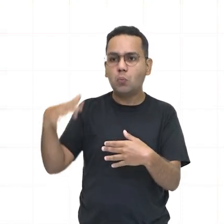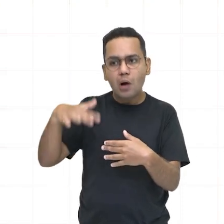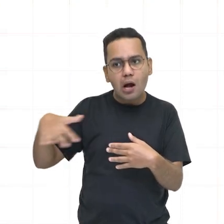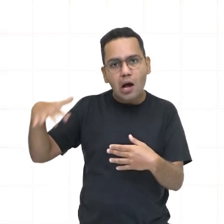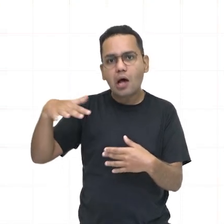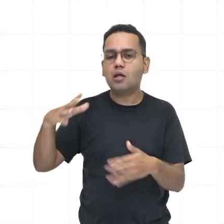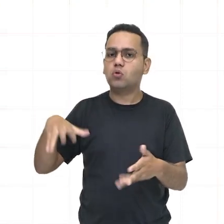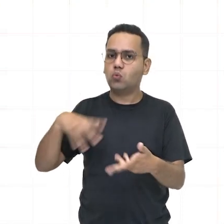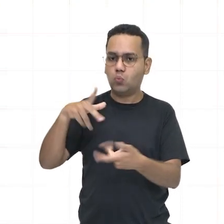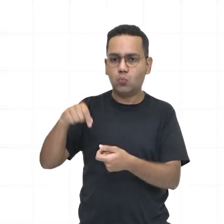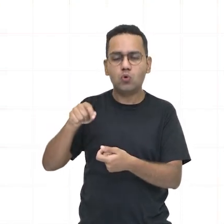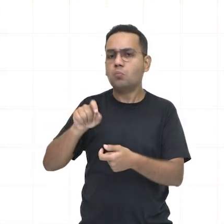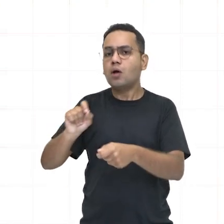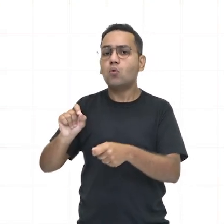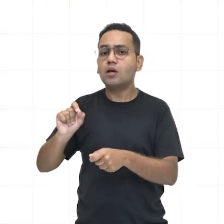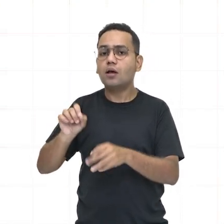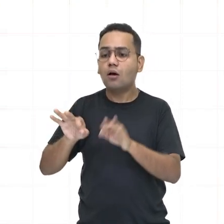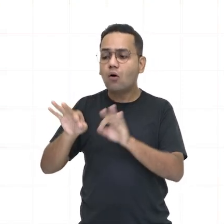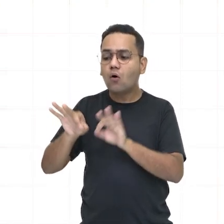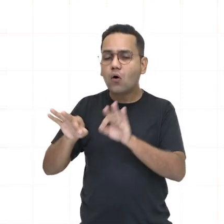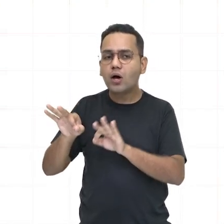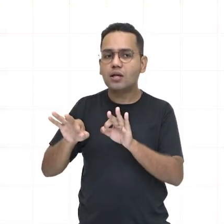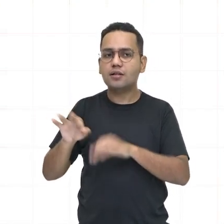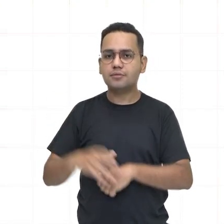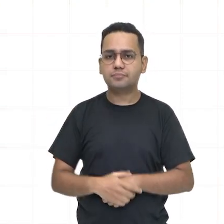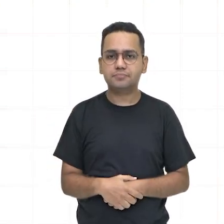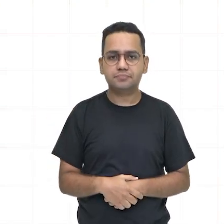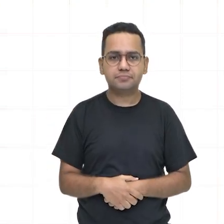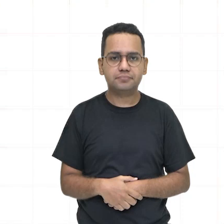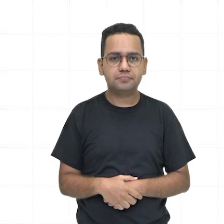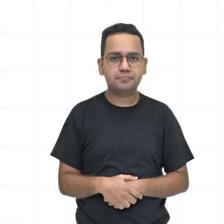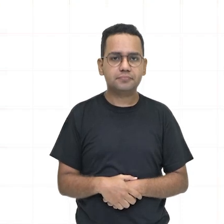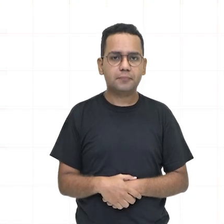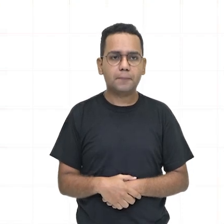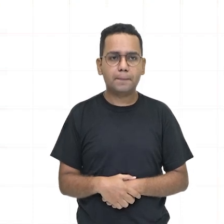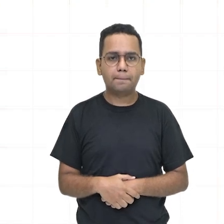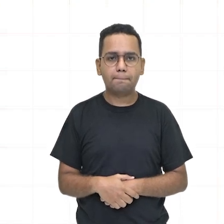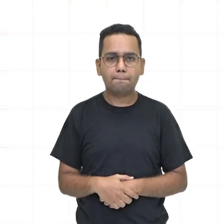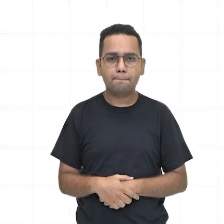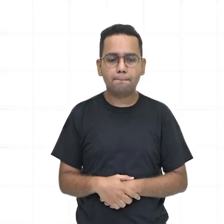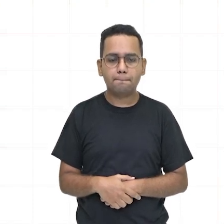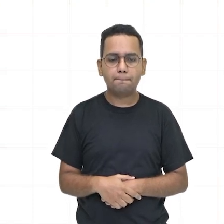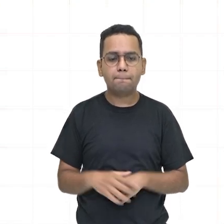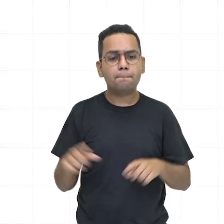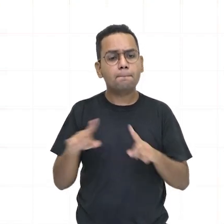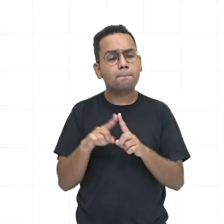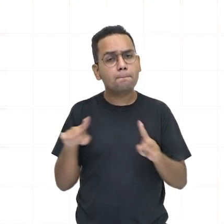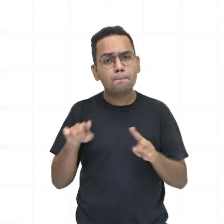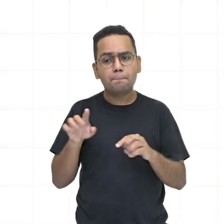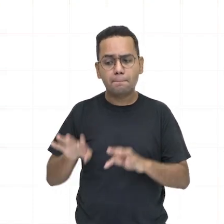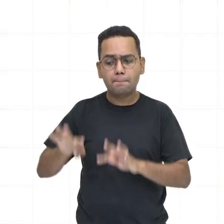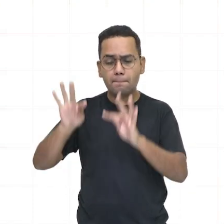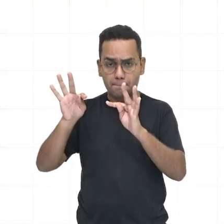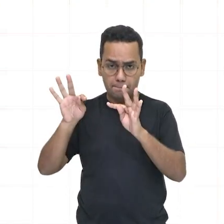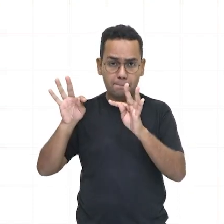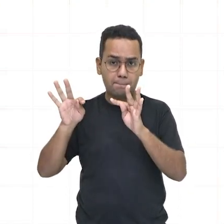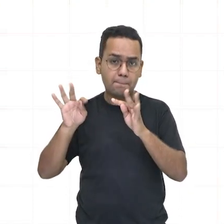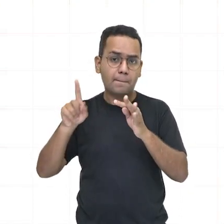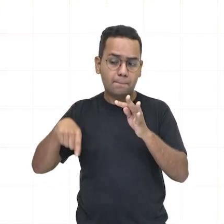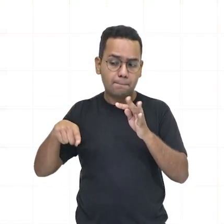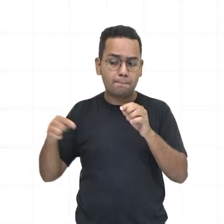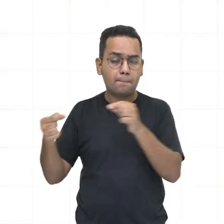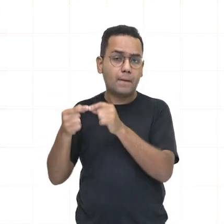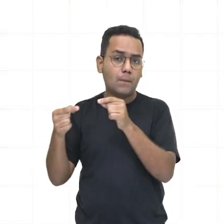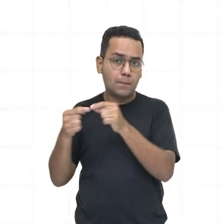mundo todo, não é isso? Então, esse desenvolvimento tecnológico acaba sendo um instrumento científico. Em